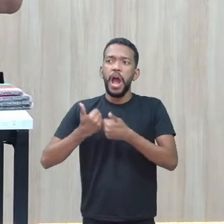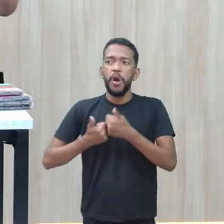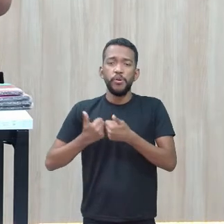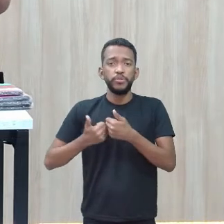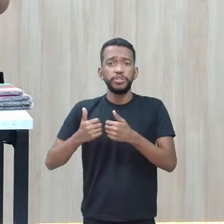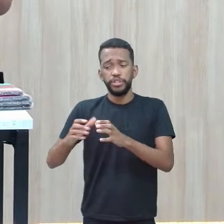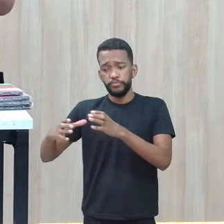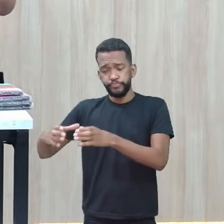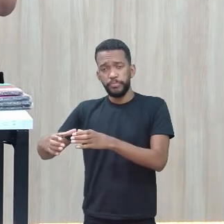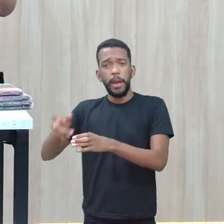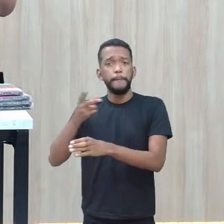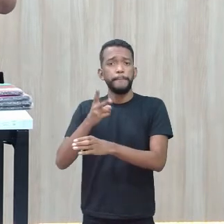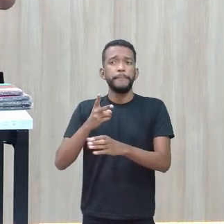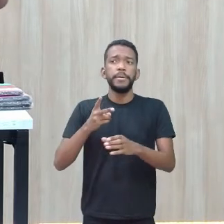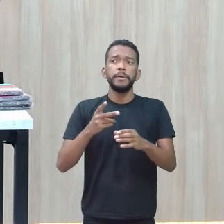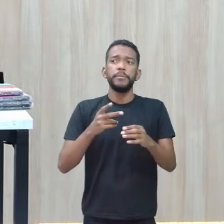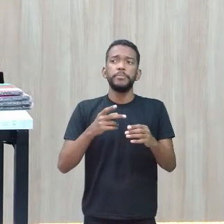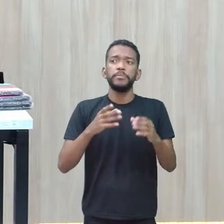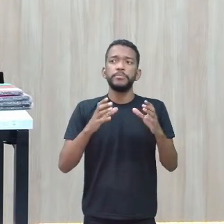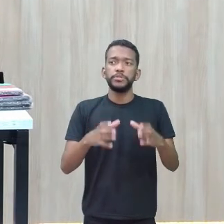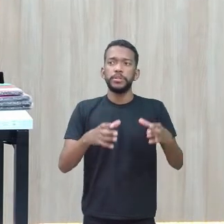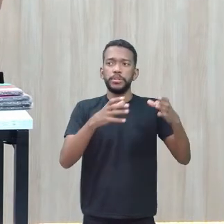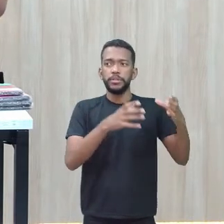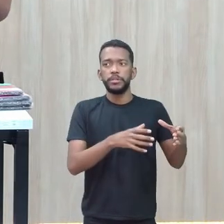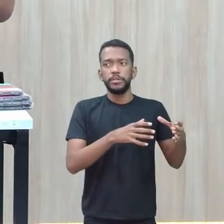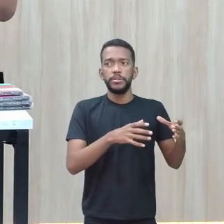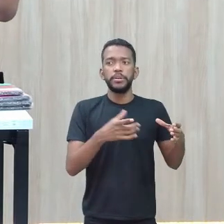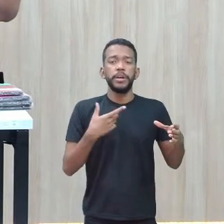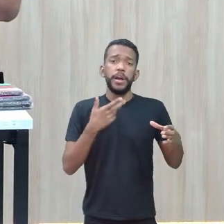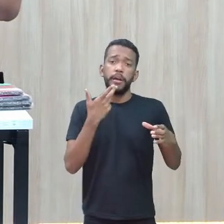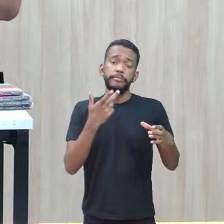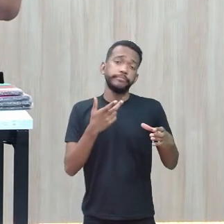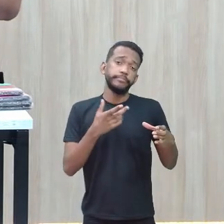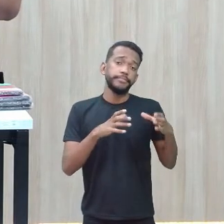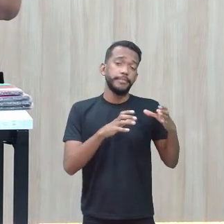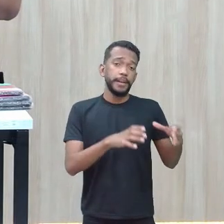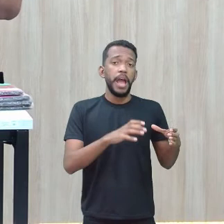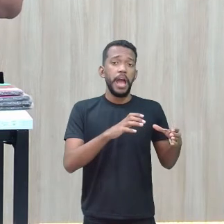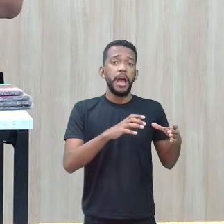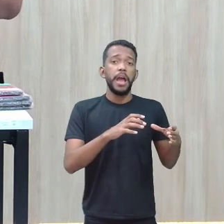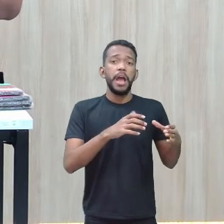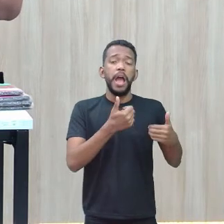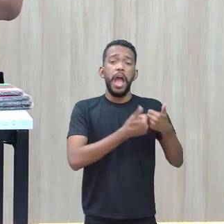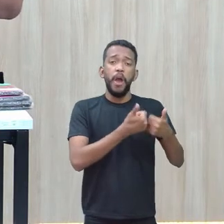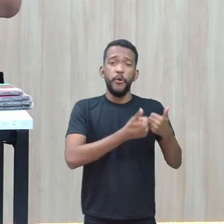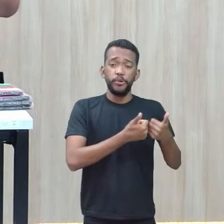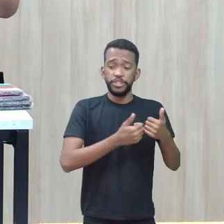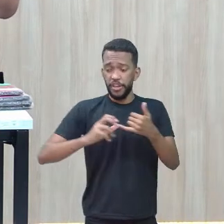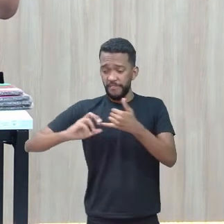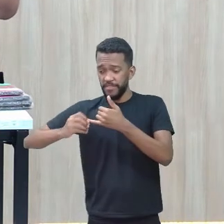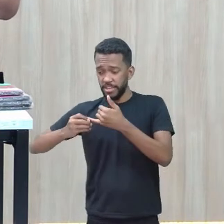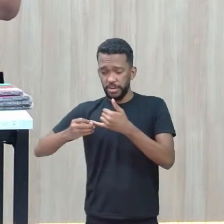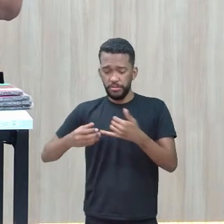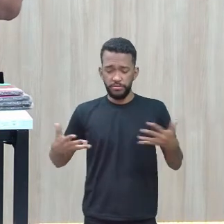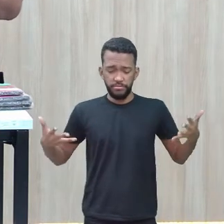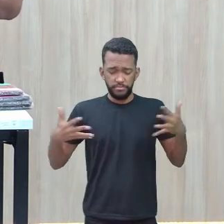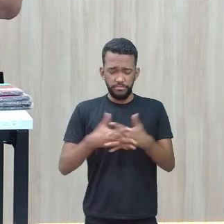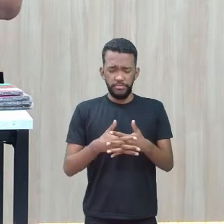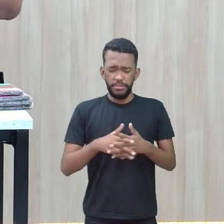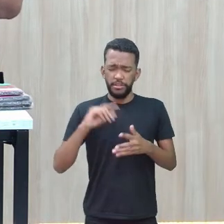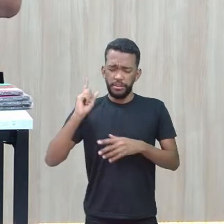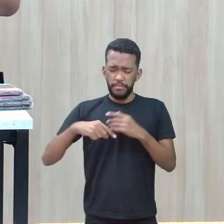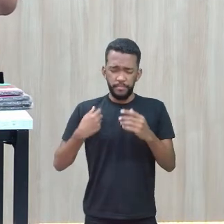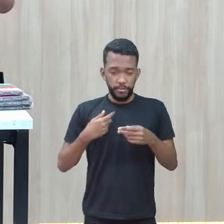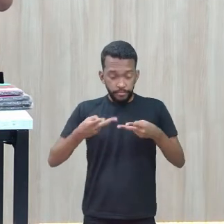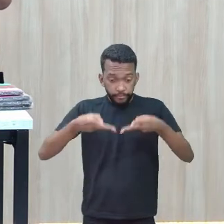mesmo tamanho de feijão e coloquei feijão dentro do arroz. Gente, só quando voltou a energia que eu